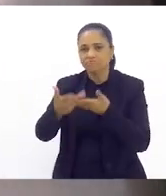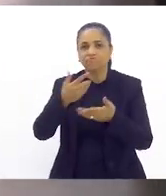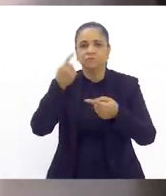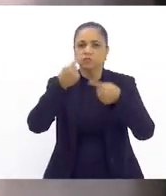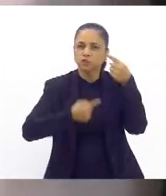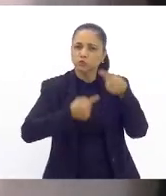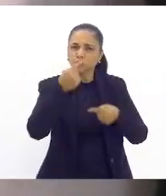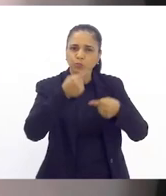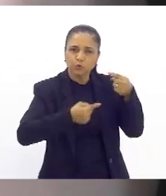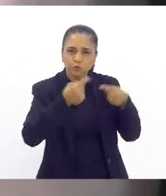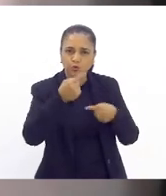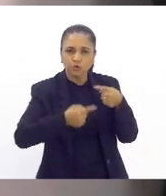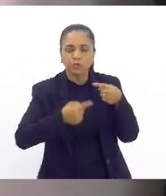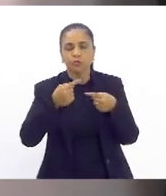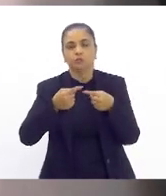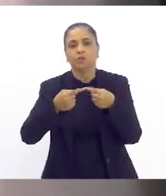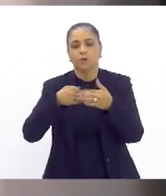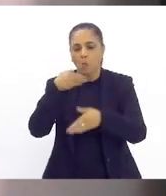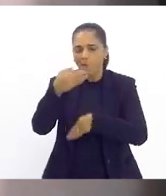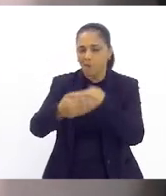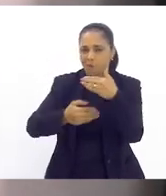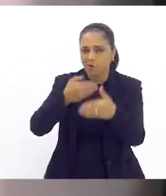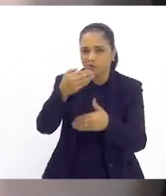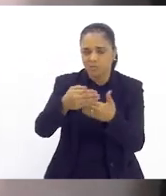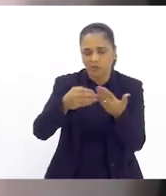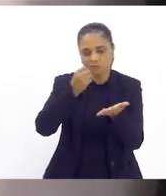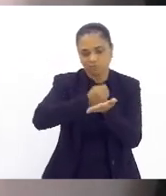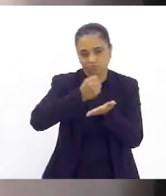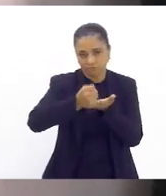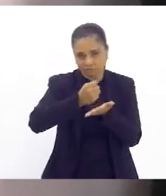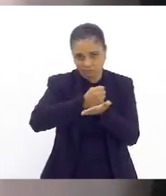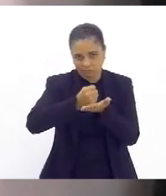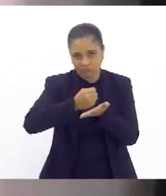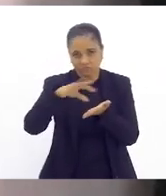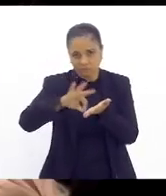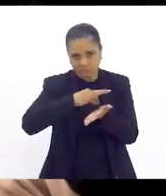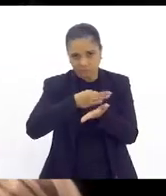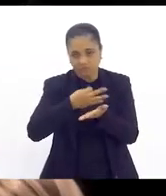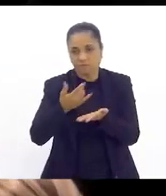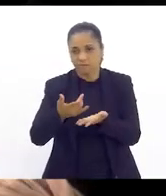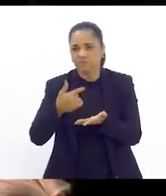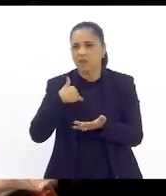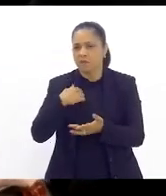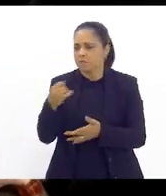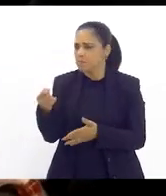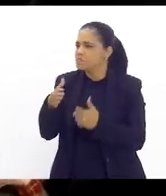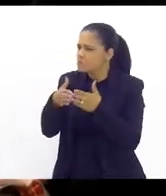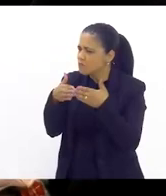discutir inclusive esse processo da da Renovação tá colocação